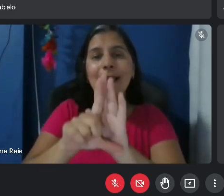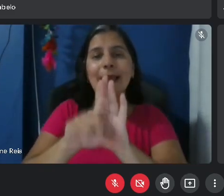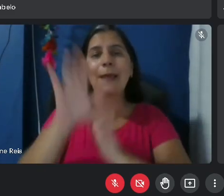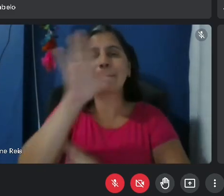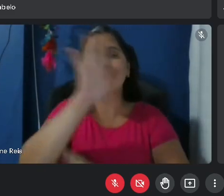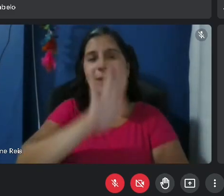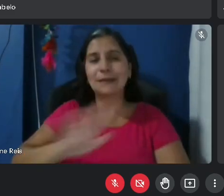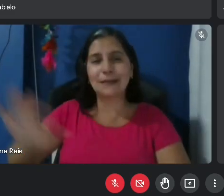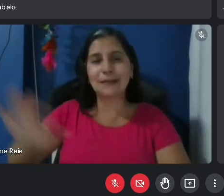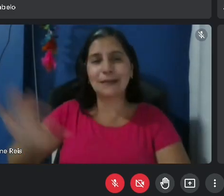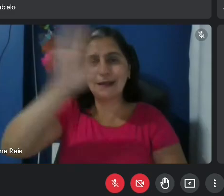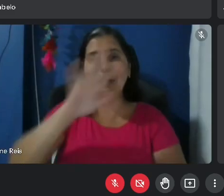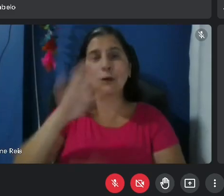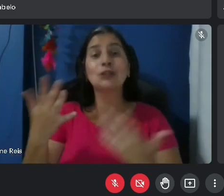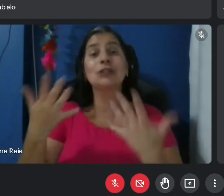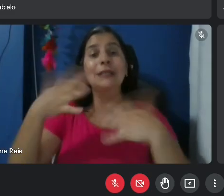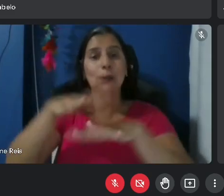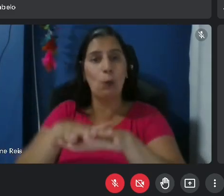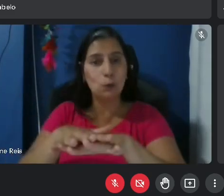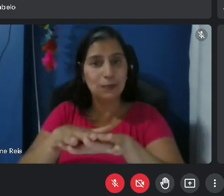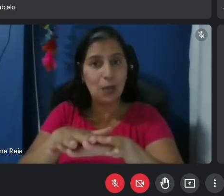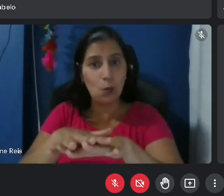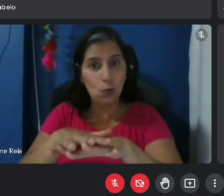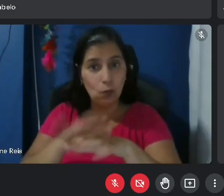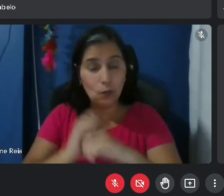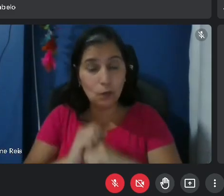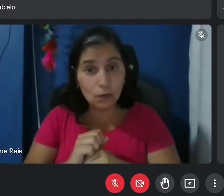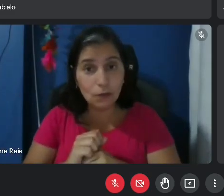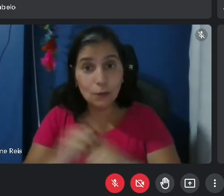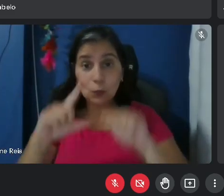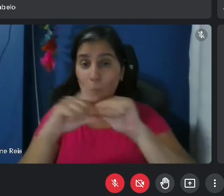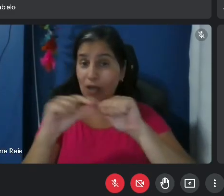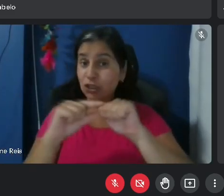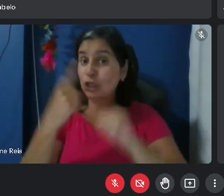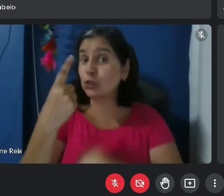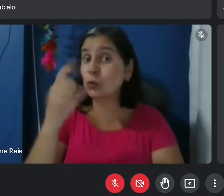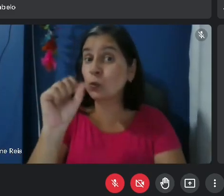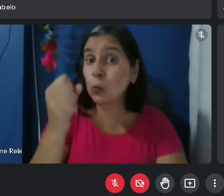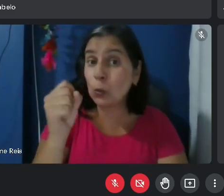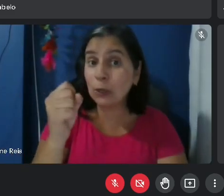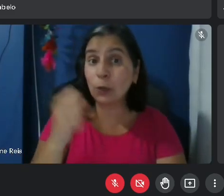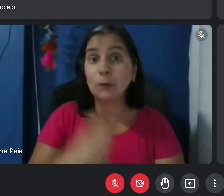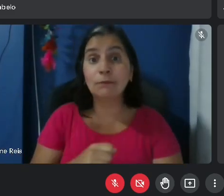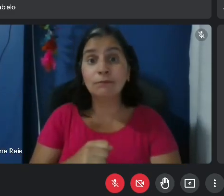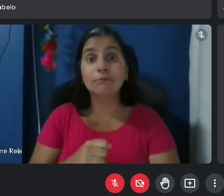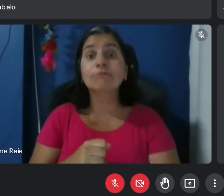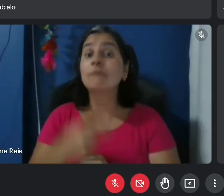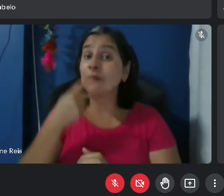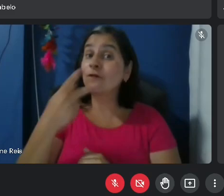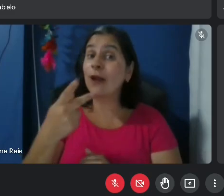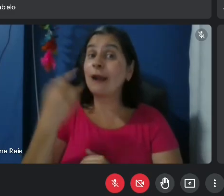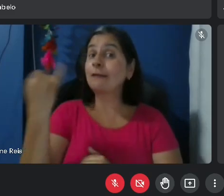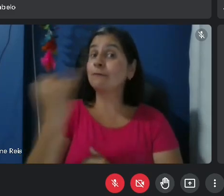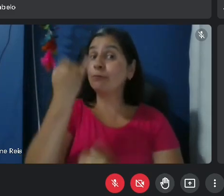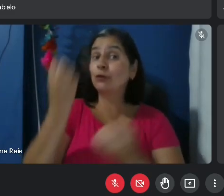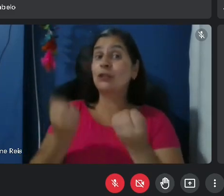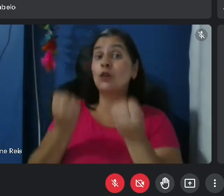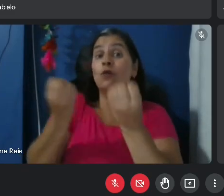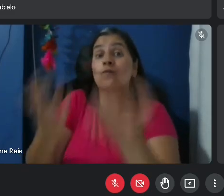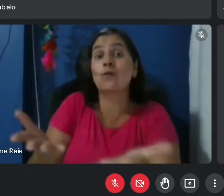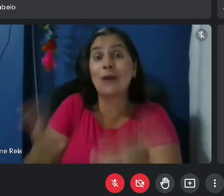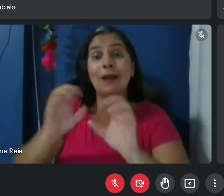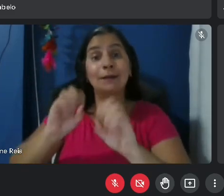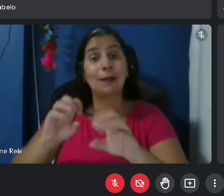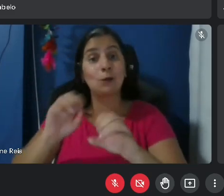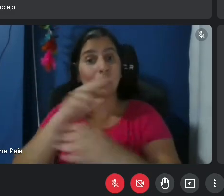perdi aqui. LBI. Obrigada, LBI, que fala sobre a lei da inclusão. Em seu inciso 18, ela